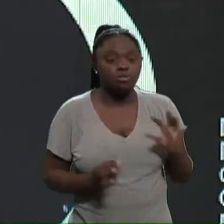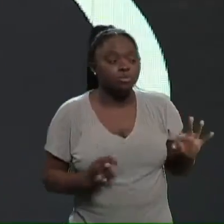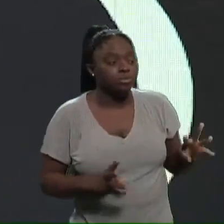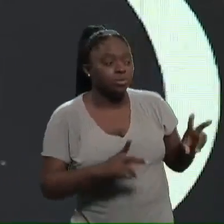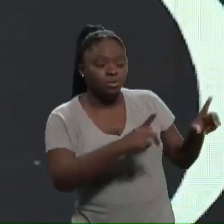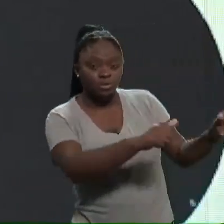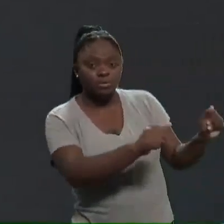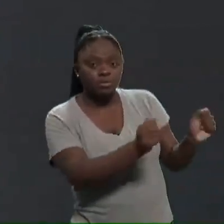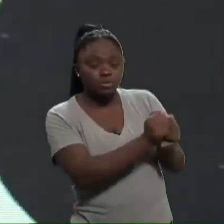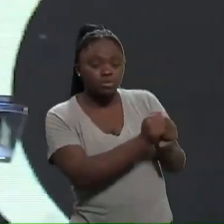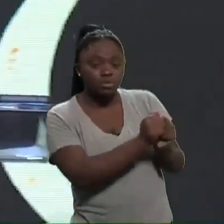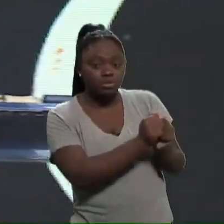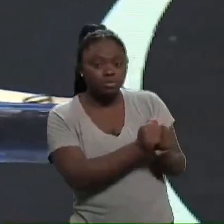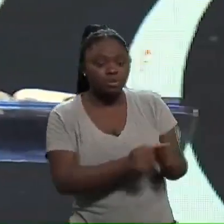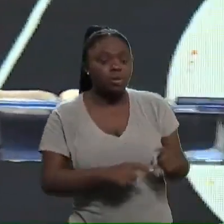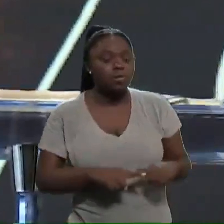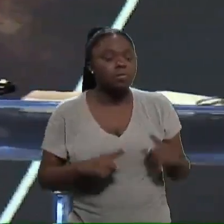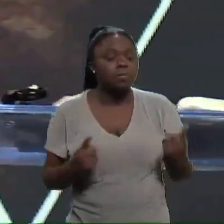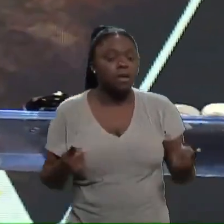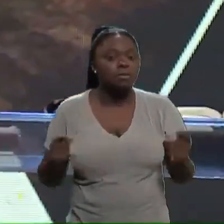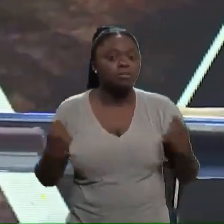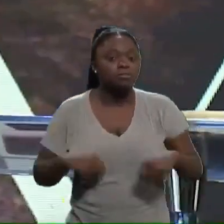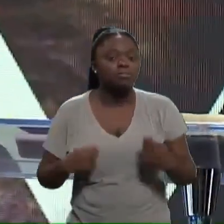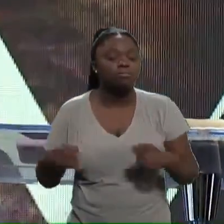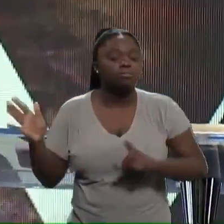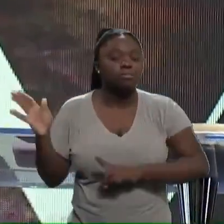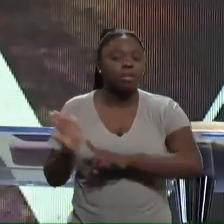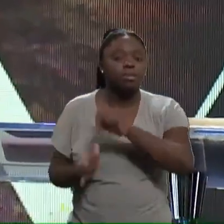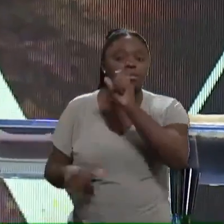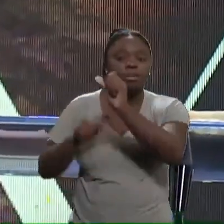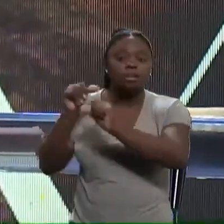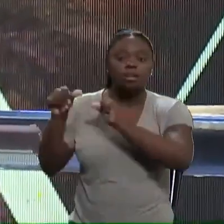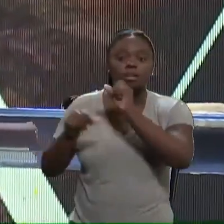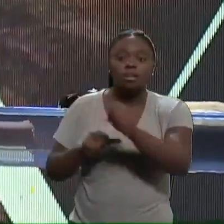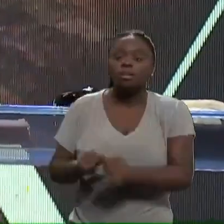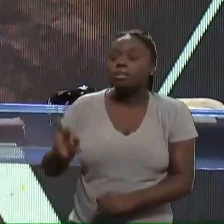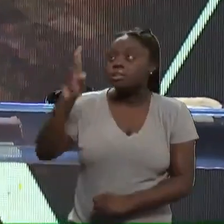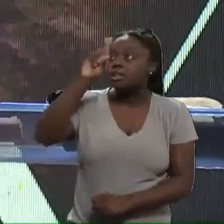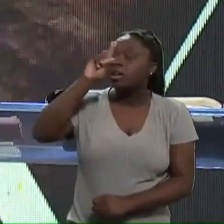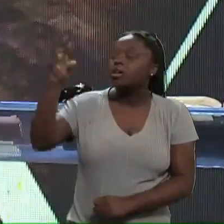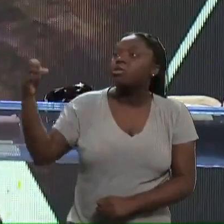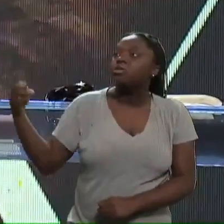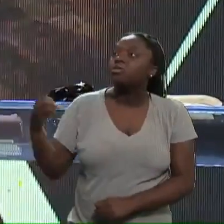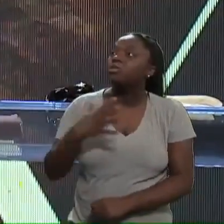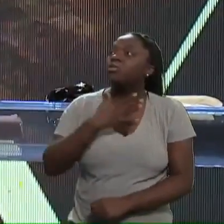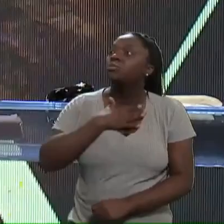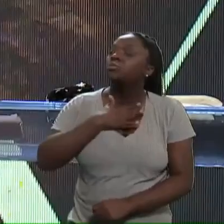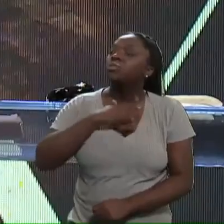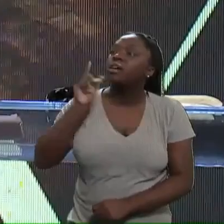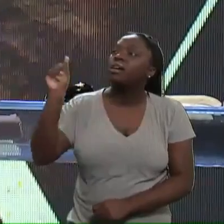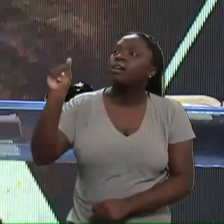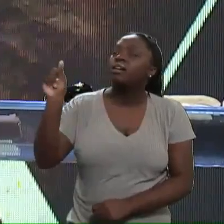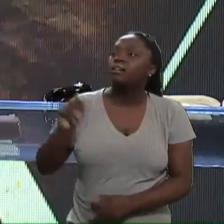na verdade nós precisamos mudar a pergunta e dizer: Deus, o que é o novo para mim?